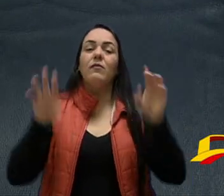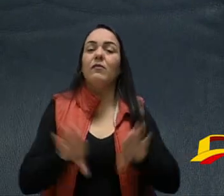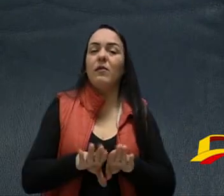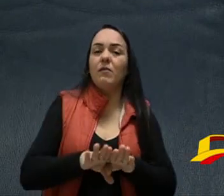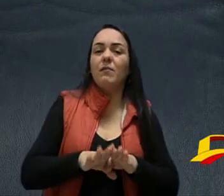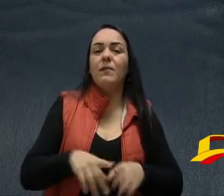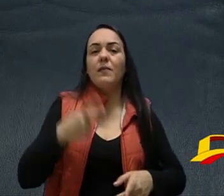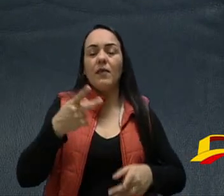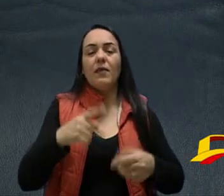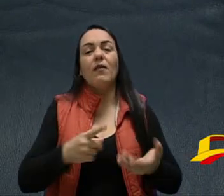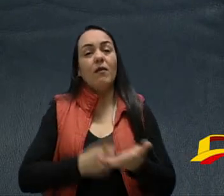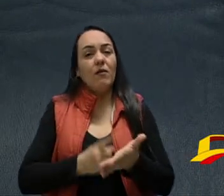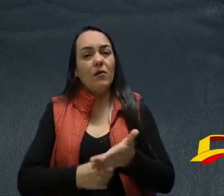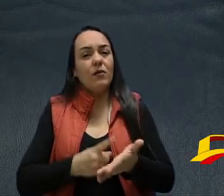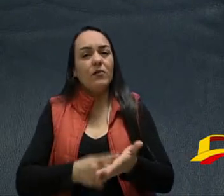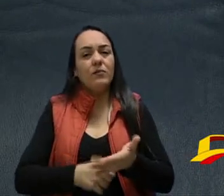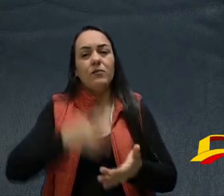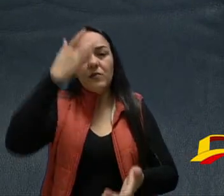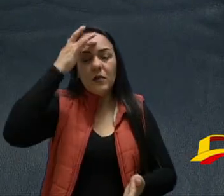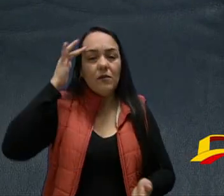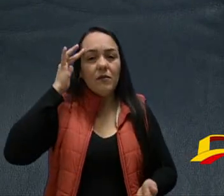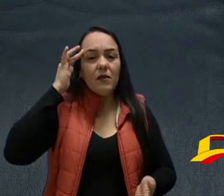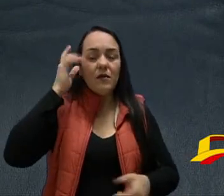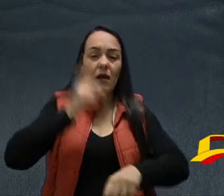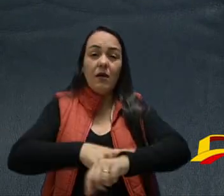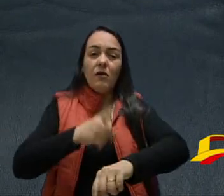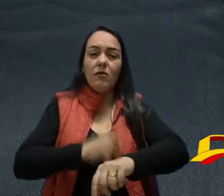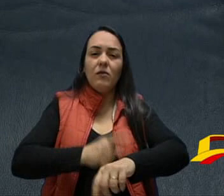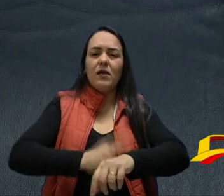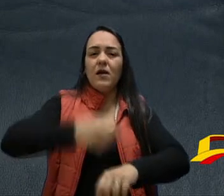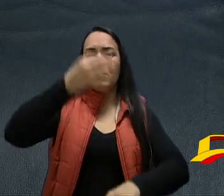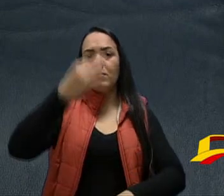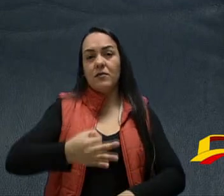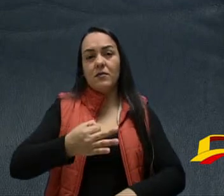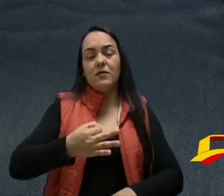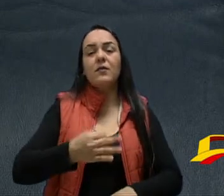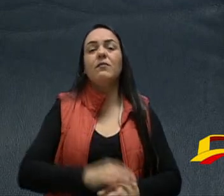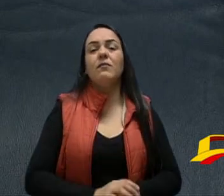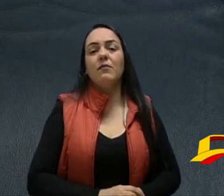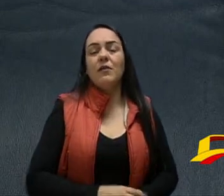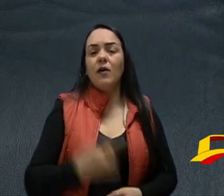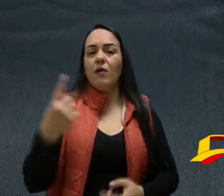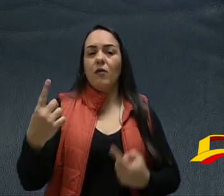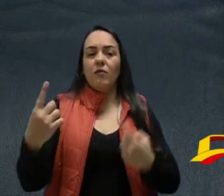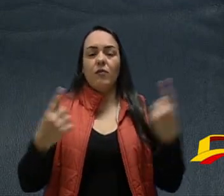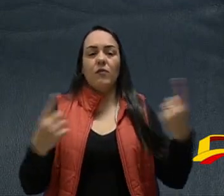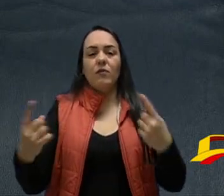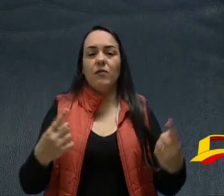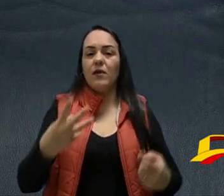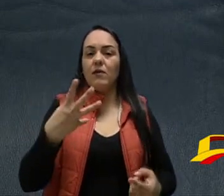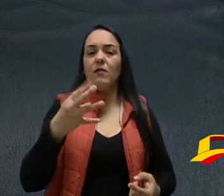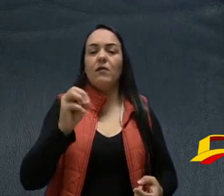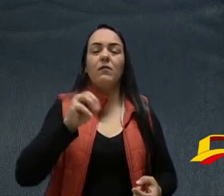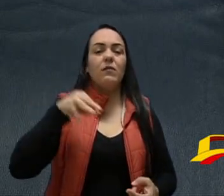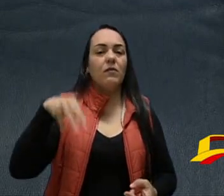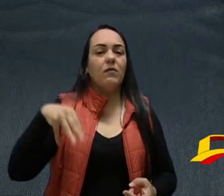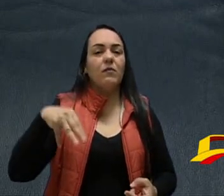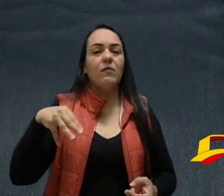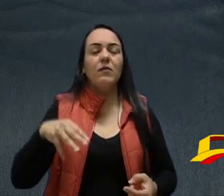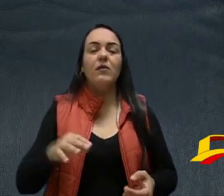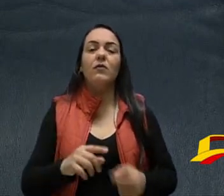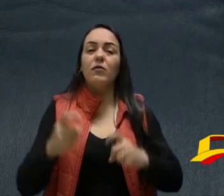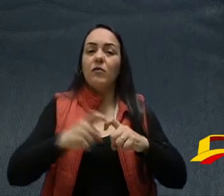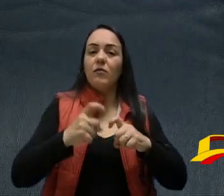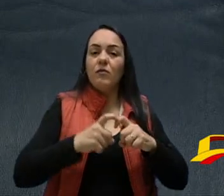alguma queixa ele já agenda essa pessoa no horário determinado né em média vai ser uma consulta cada 30 minutos para a